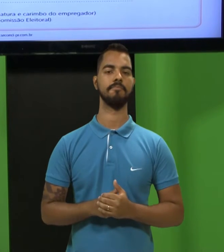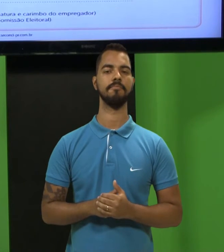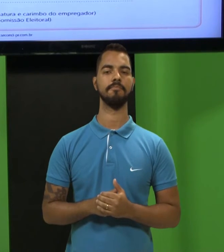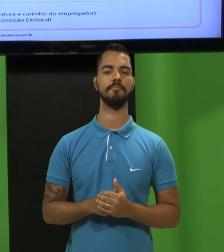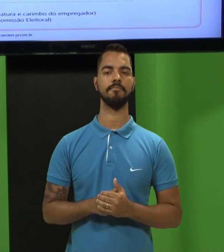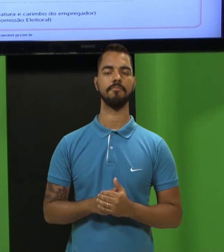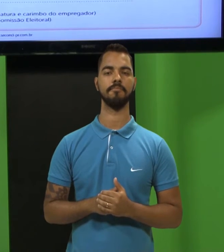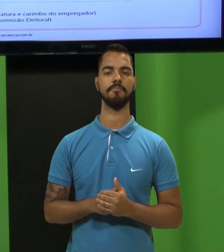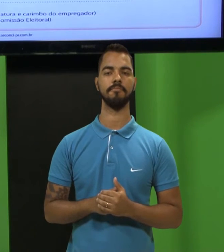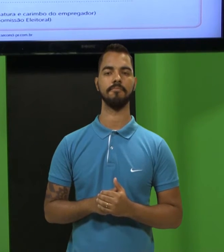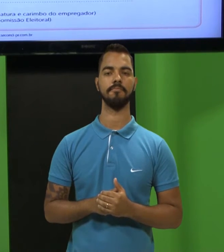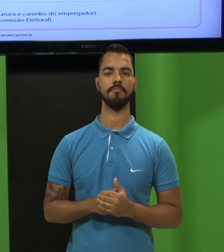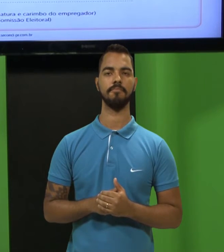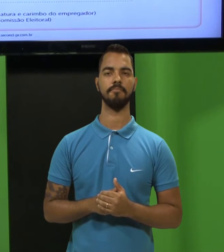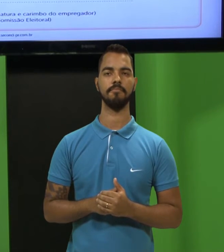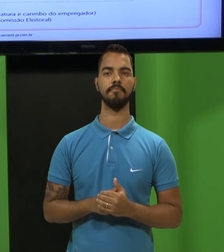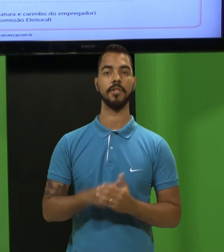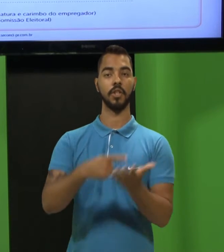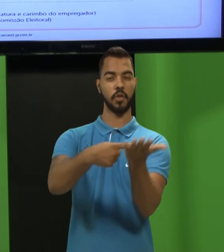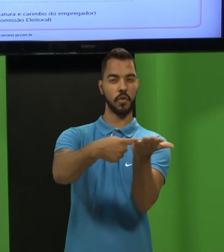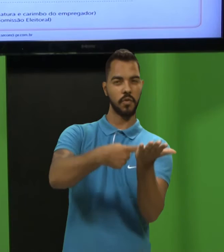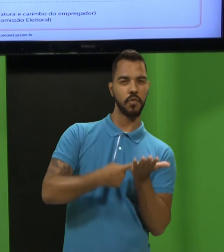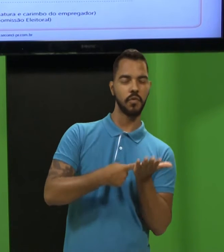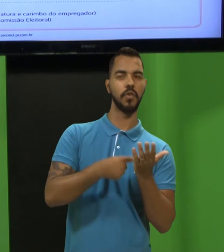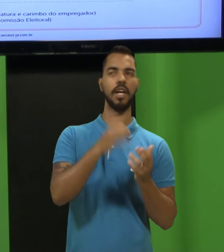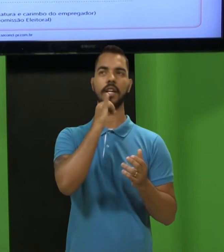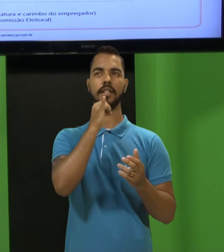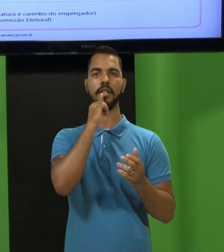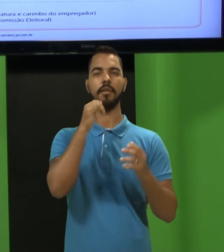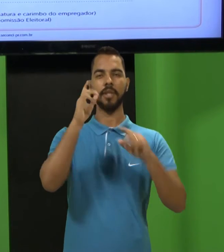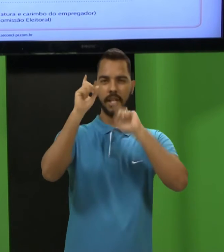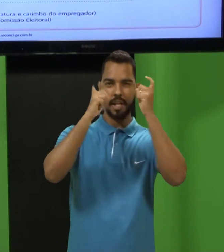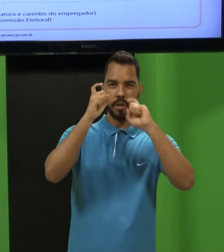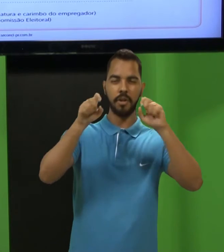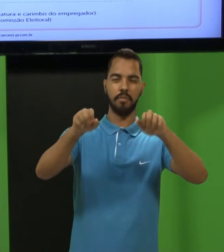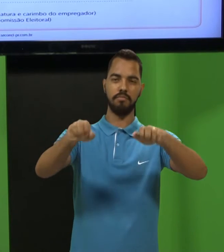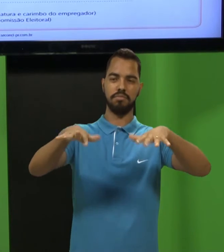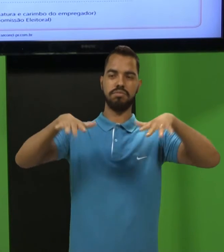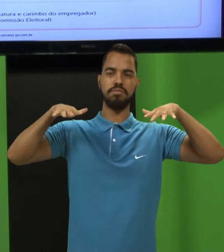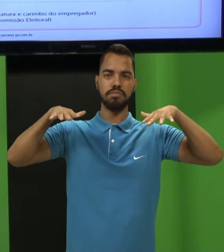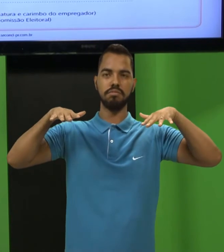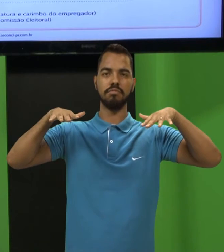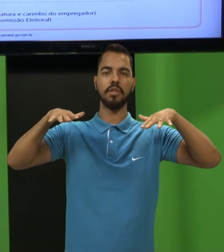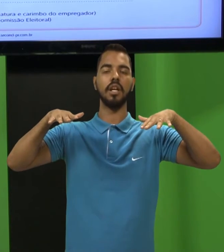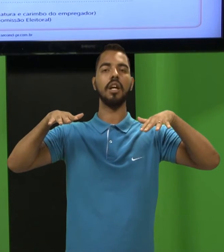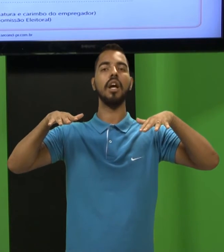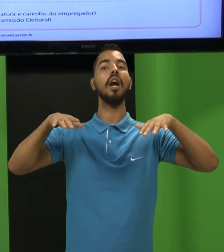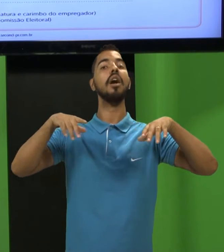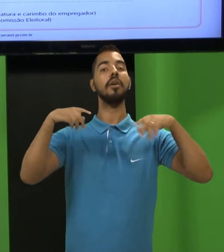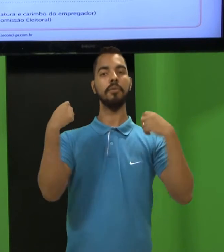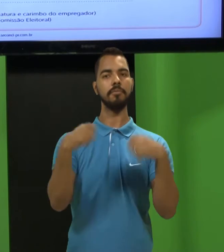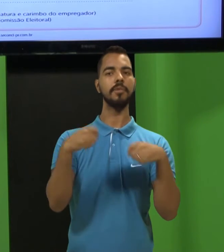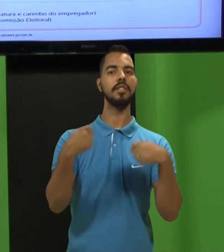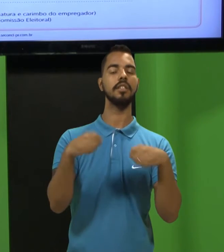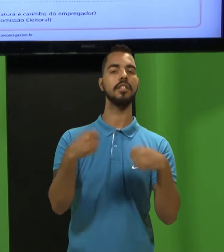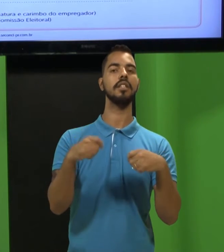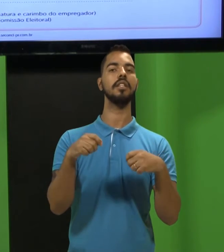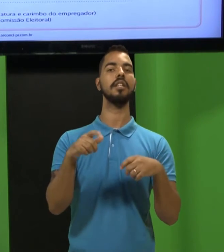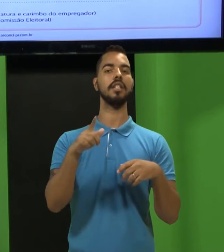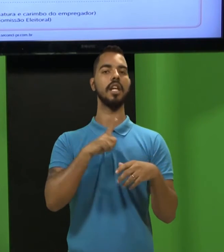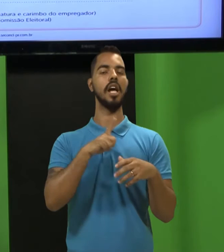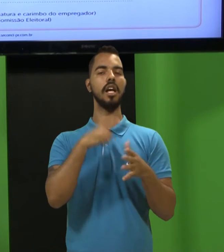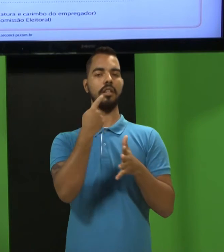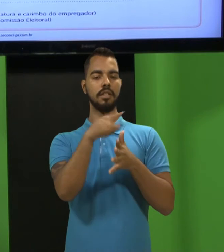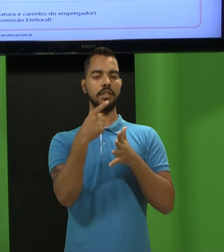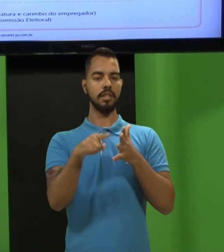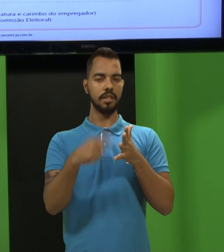A convocação para alguns eventos, como assembleias, a convocação ela vai precisar ser documentada com critérios,